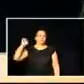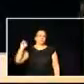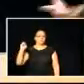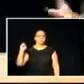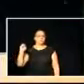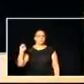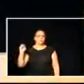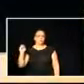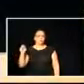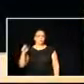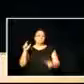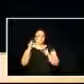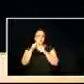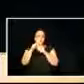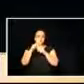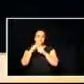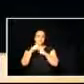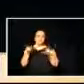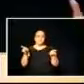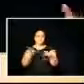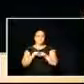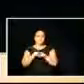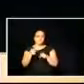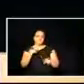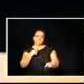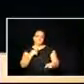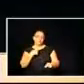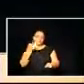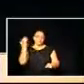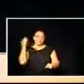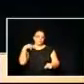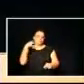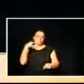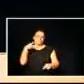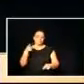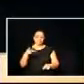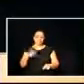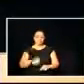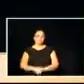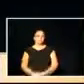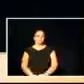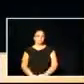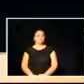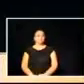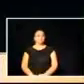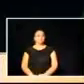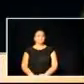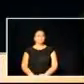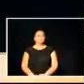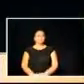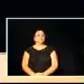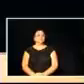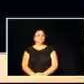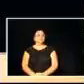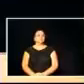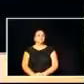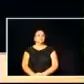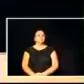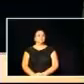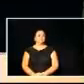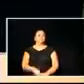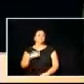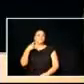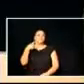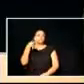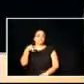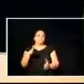na verdade, ele contemplou aqui tudo aquilo que eu iria dizer aos servidores, que é justamente isso mesmo, organizado, cobrando do reitor, né? E